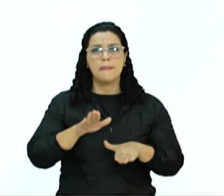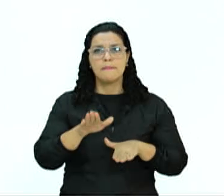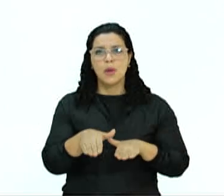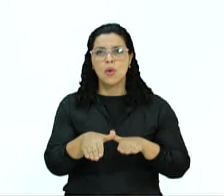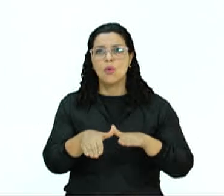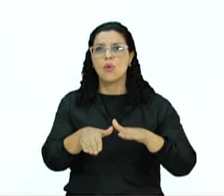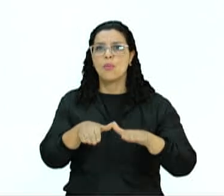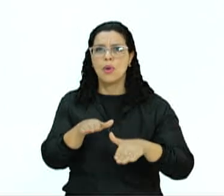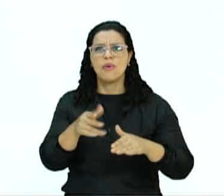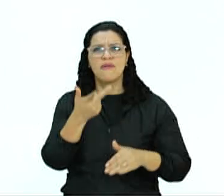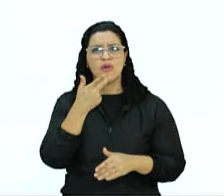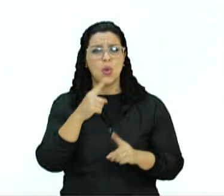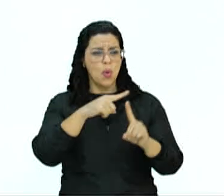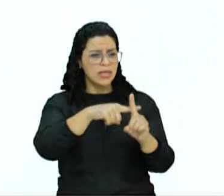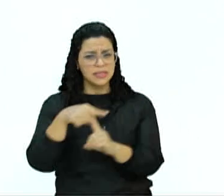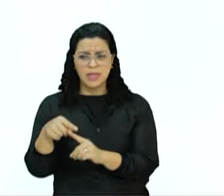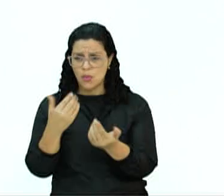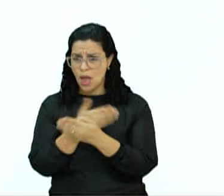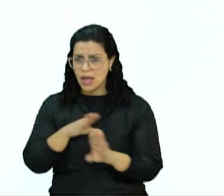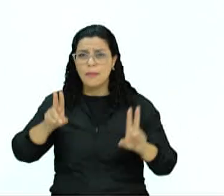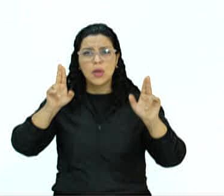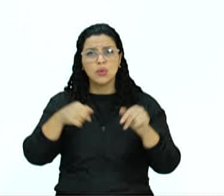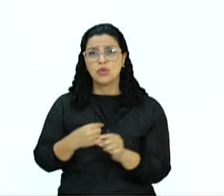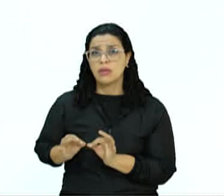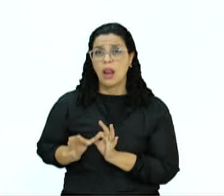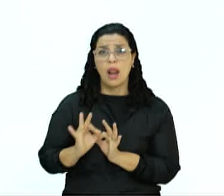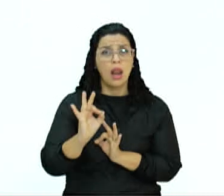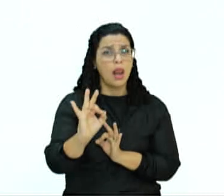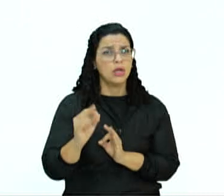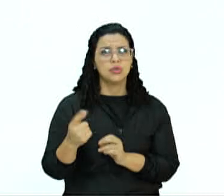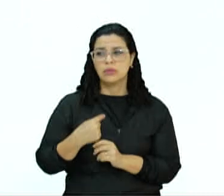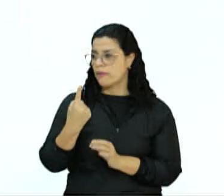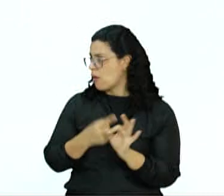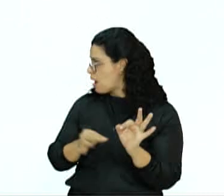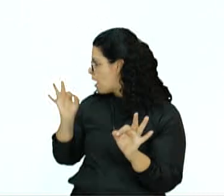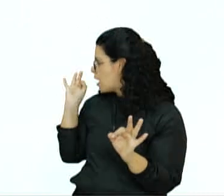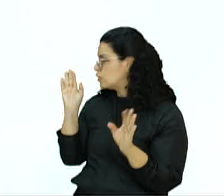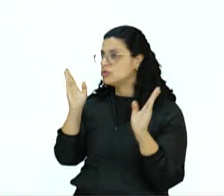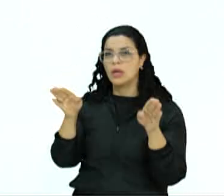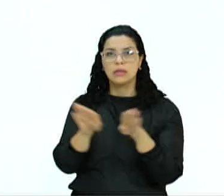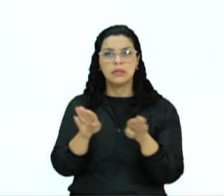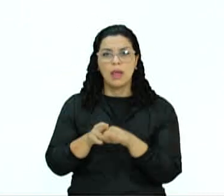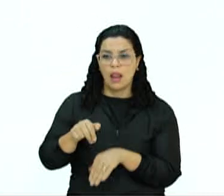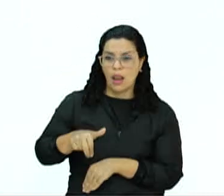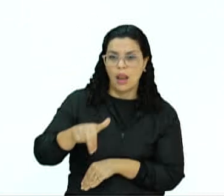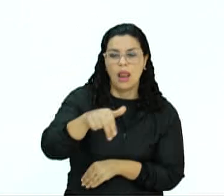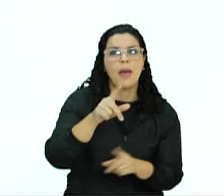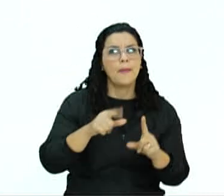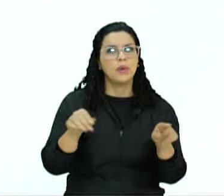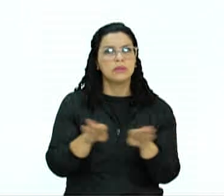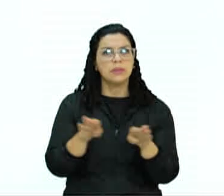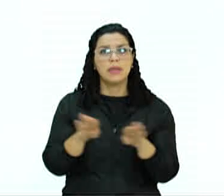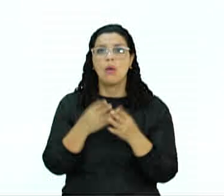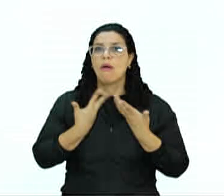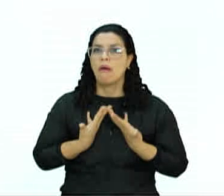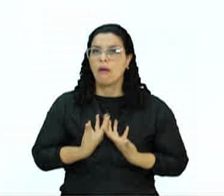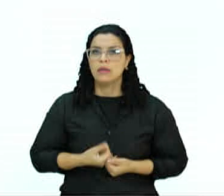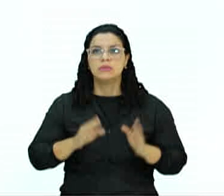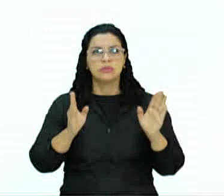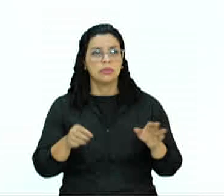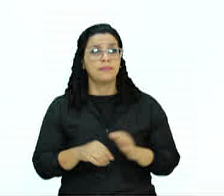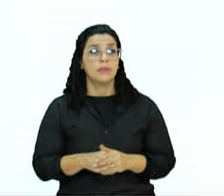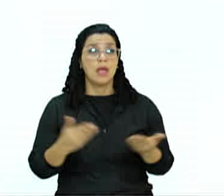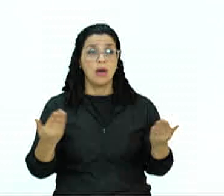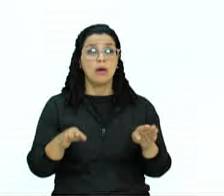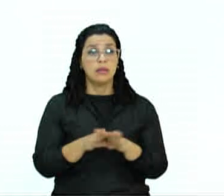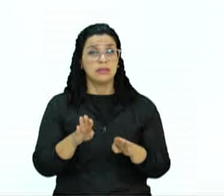passos. Mas esse cemitério não acaba mais, já andamos quilômetros, olhou para trás. Nunca andei tanto, Ricardo, vou ficar exausta.